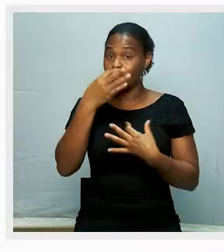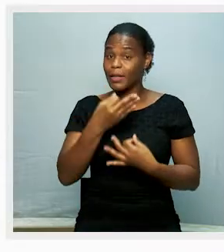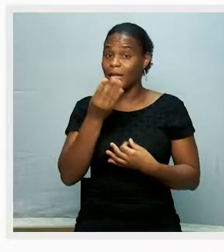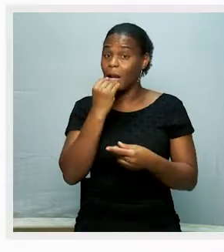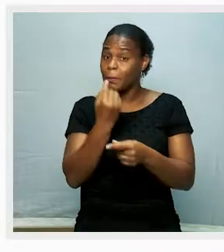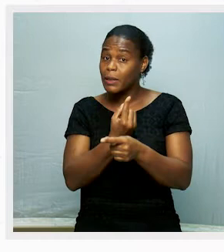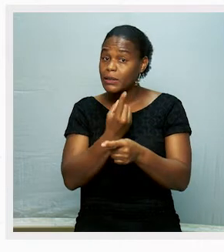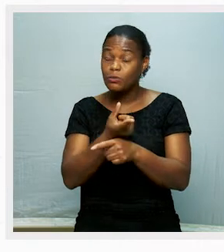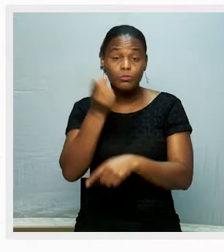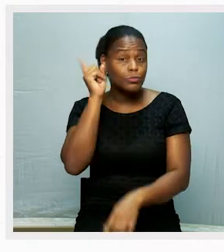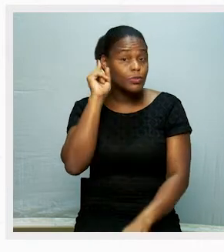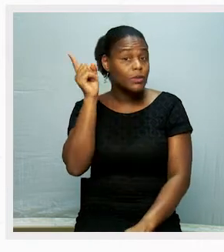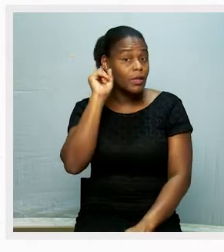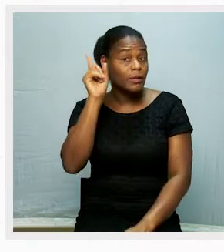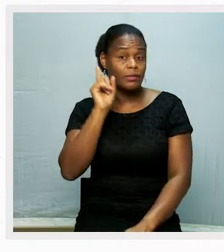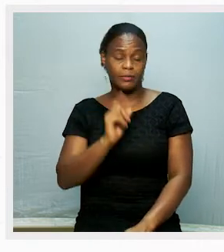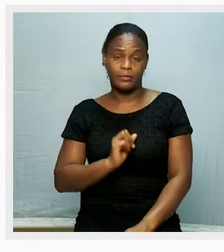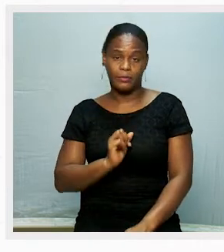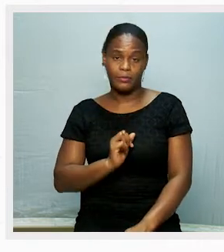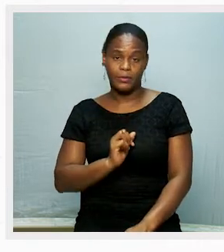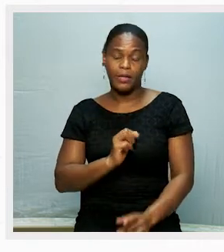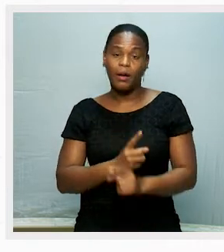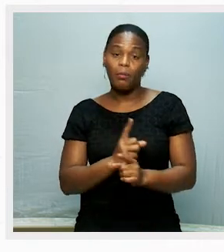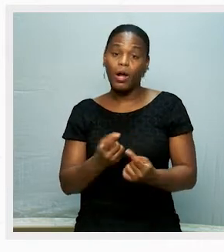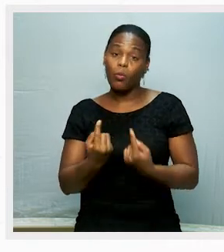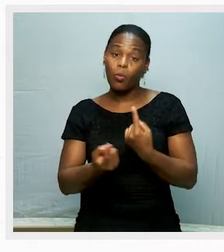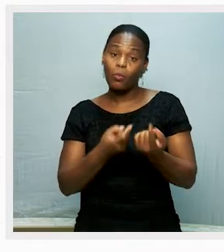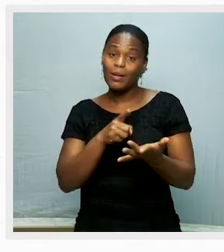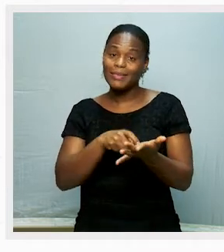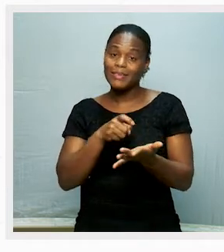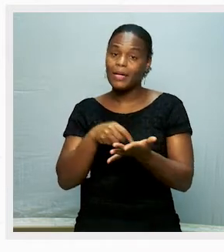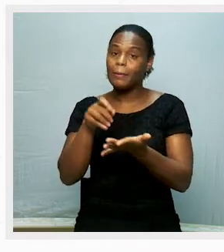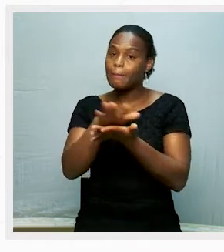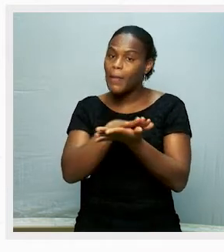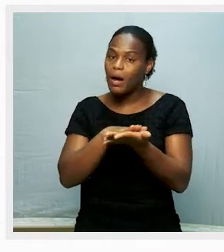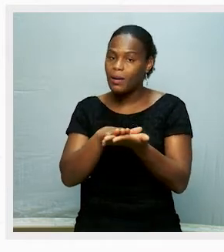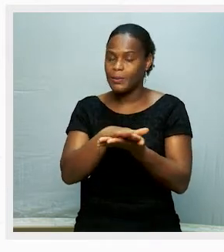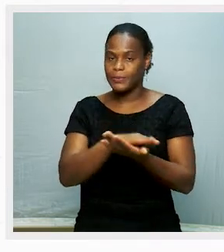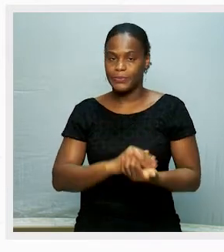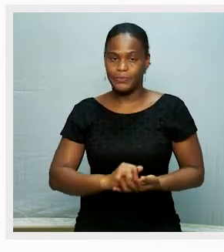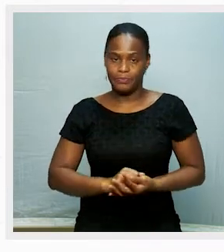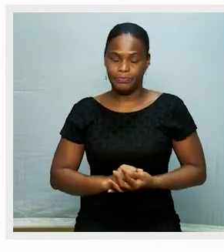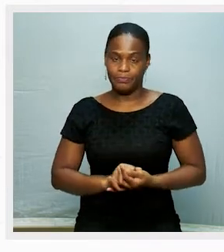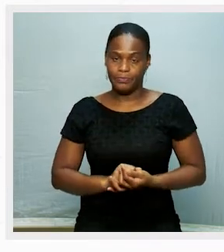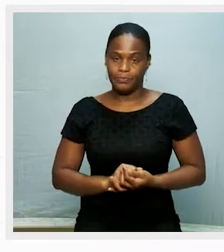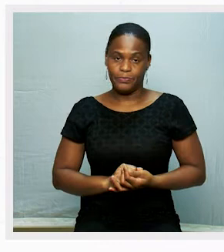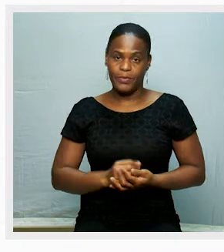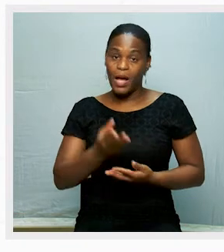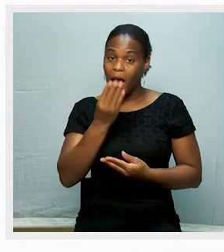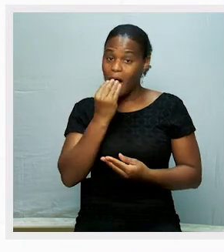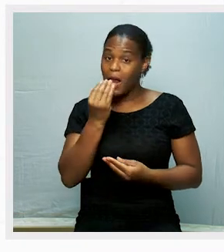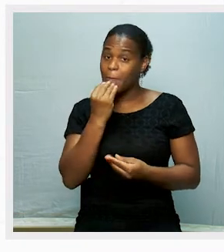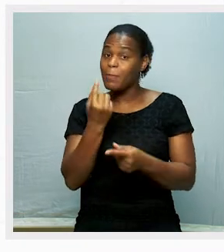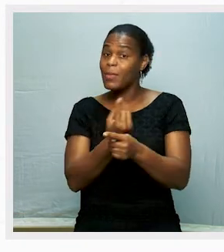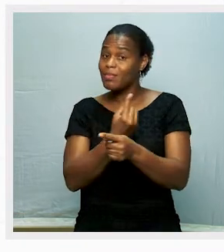E garantir a alimentação também é fundamental. É uma das necessidades básicas, a alimentação.